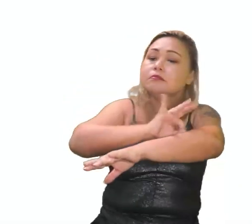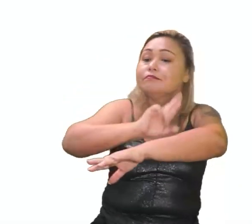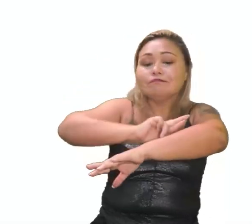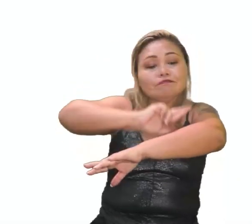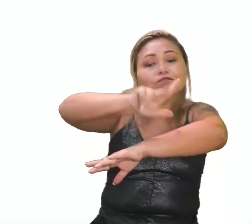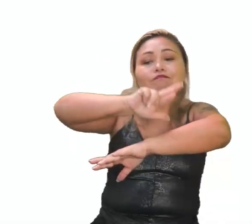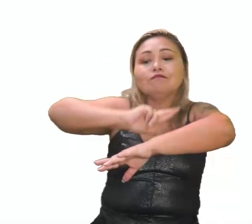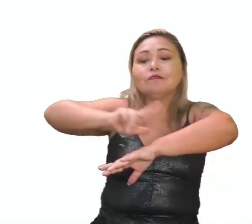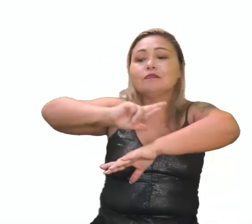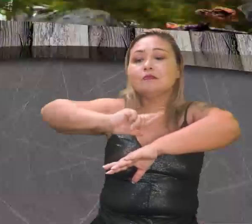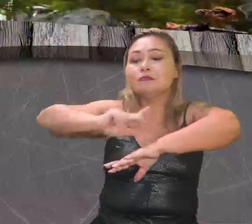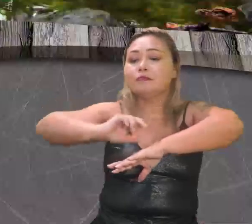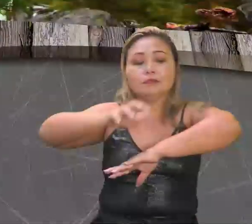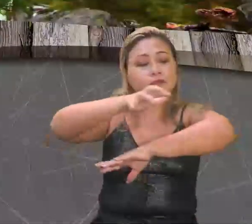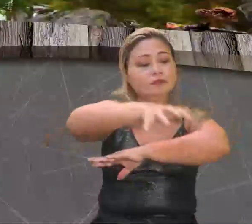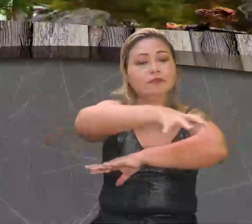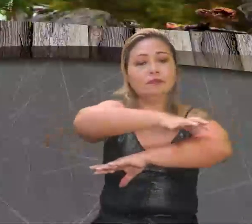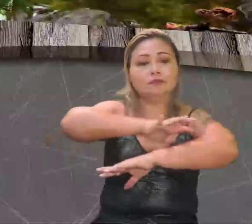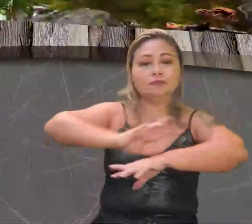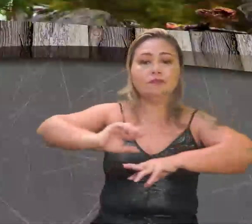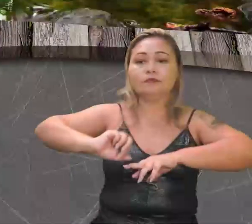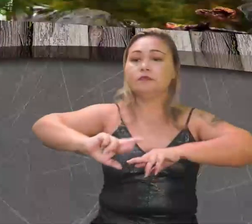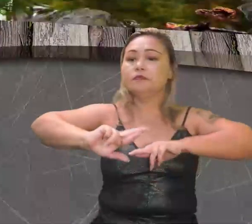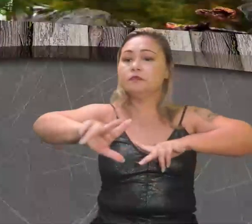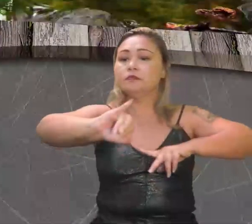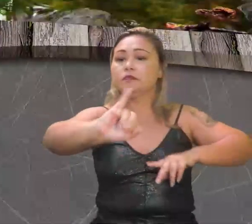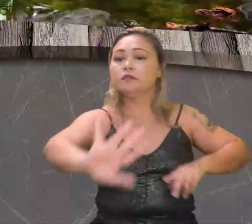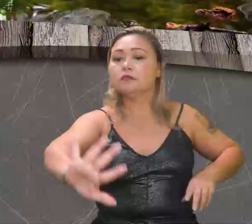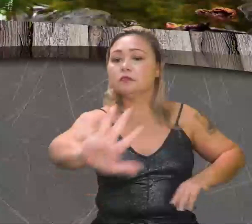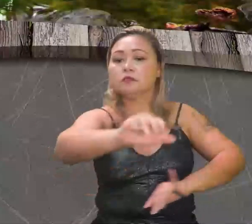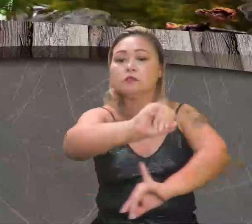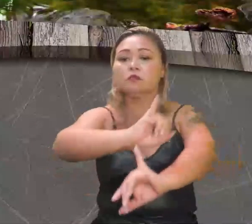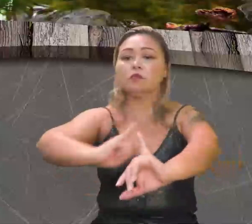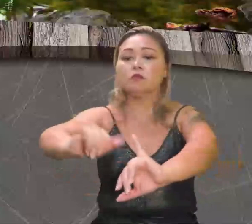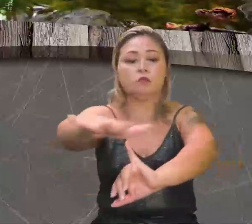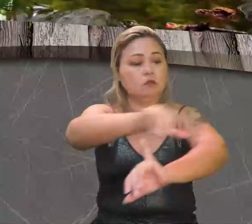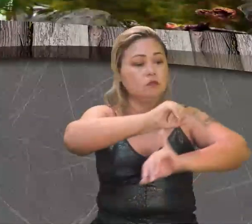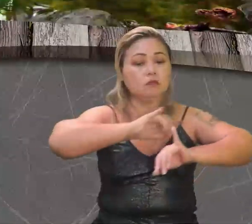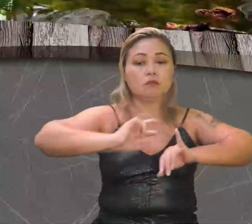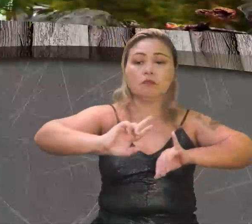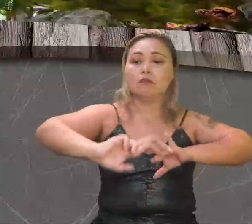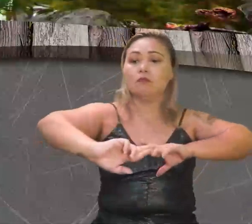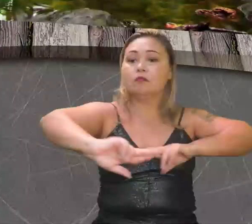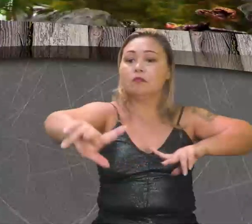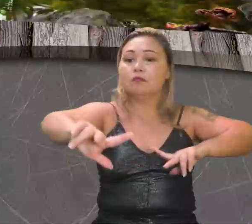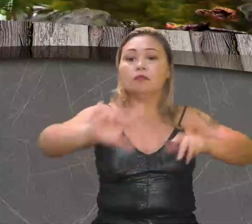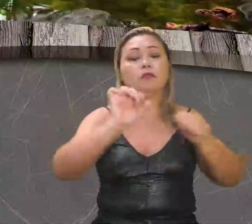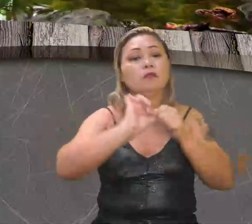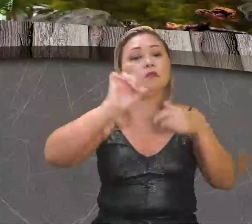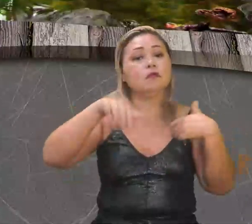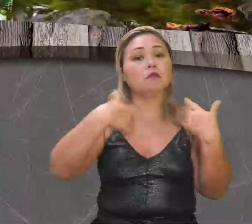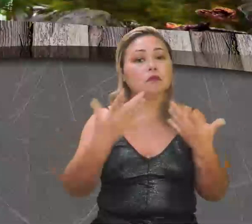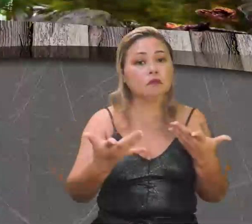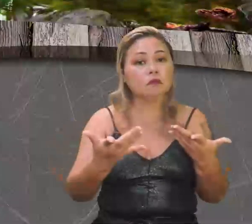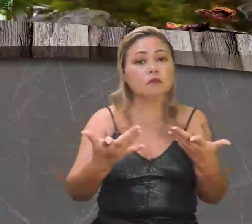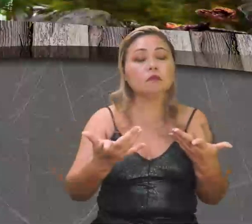diferentes, porque eles estão em áreas, né, em locais diferentes, formam ambientes diferentes, tá bom? E aí você vai ter, então, essas